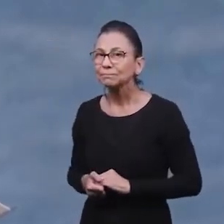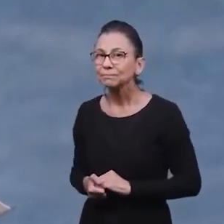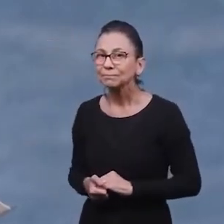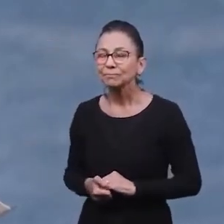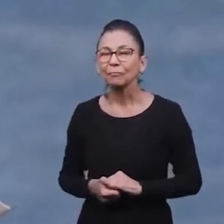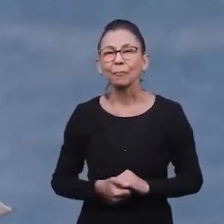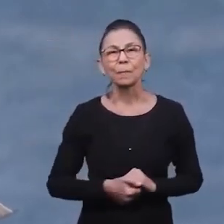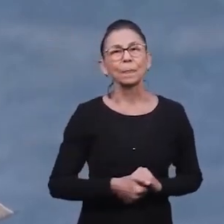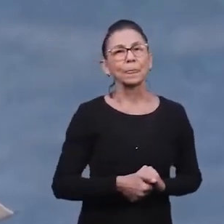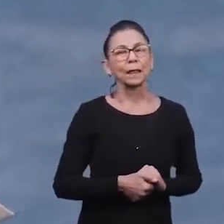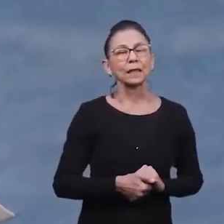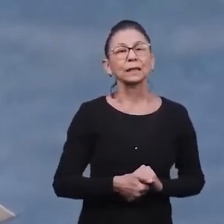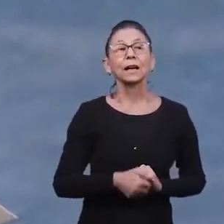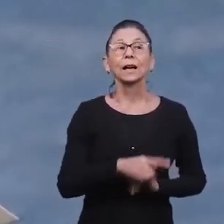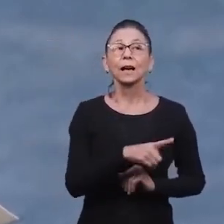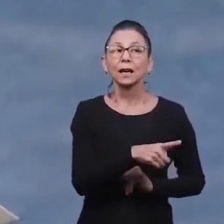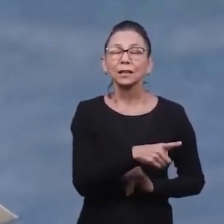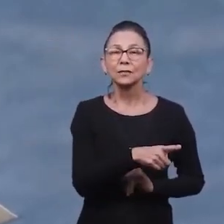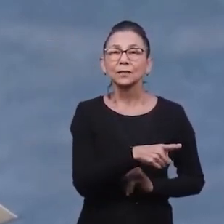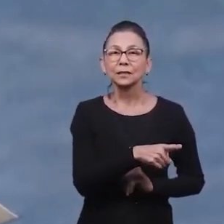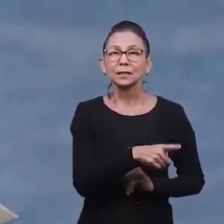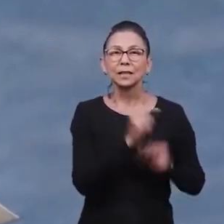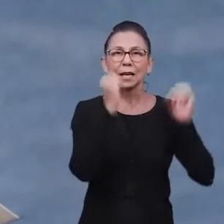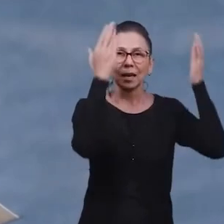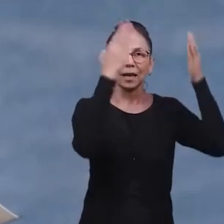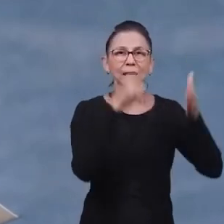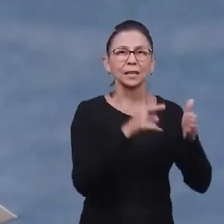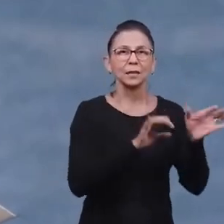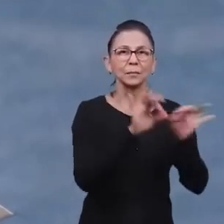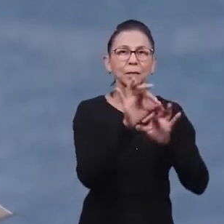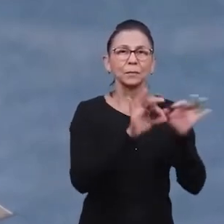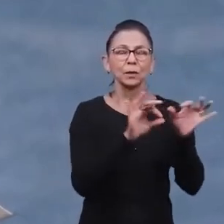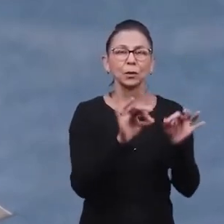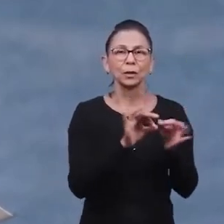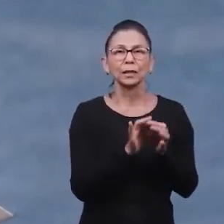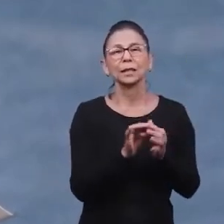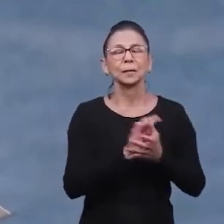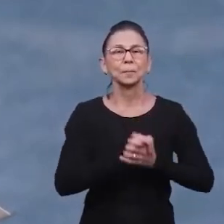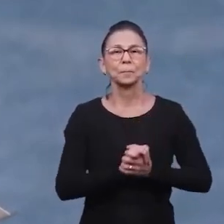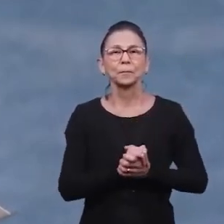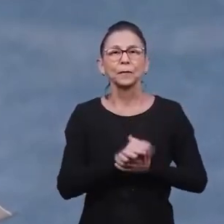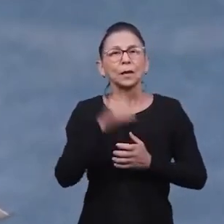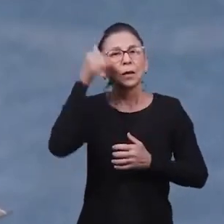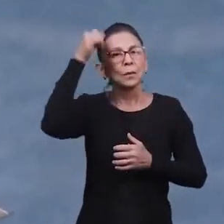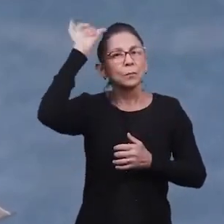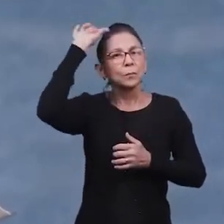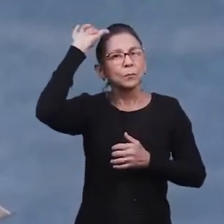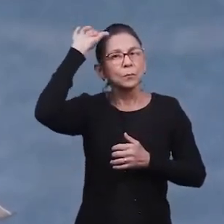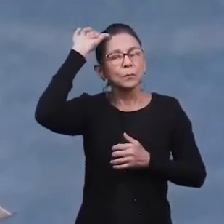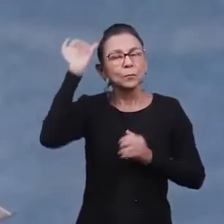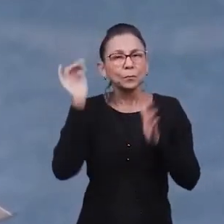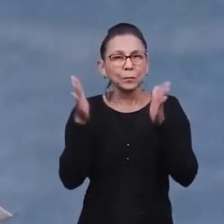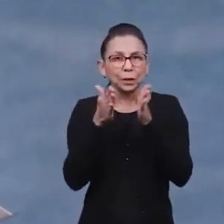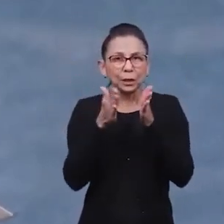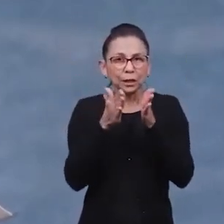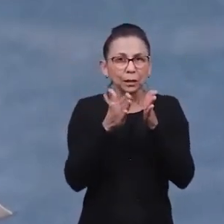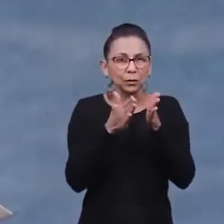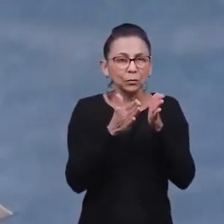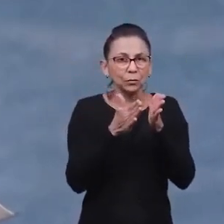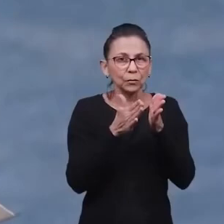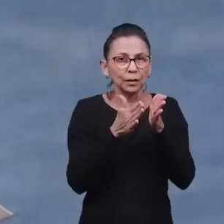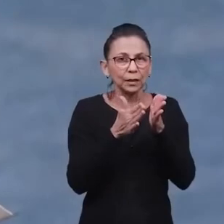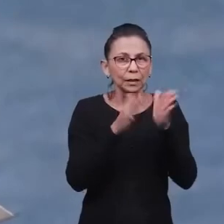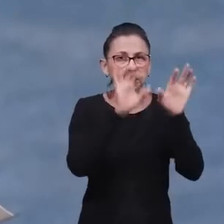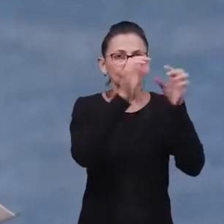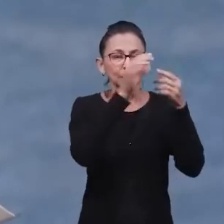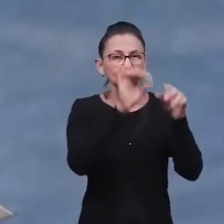perder o reino. O que ele fez? Ele fez dois bezerros de ouro. E disse: estes são os teus deuses, ó Israel, que te tiraram do Egito. Então ele